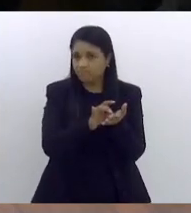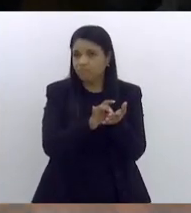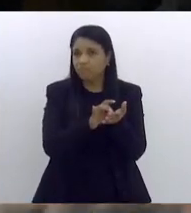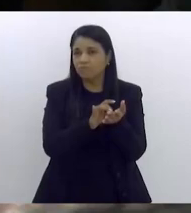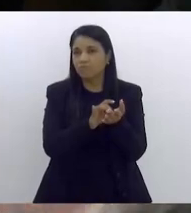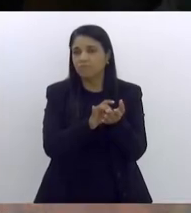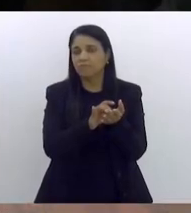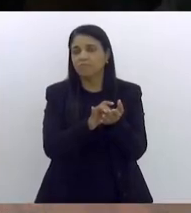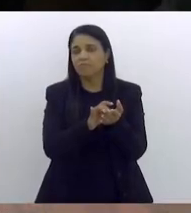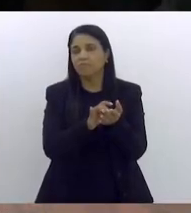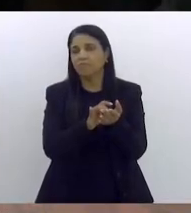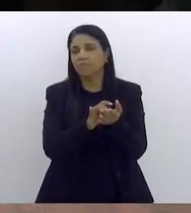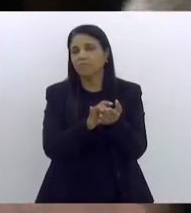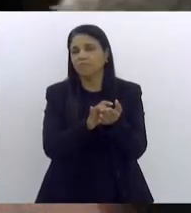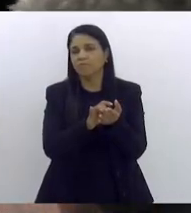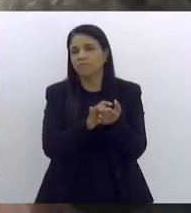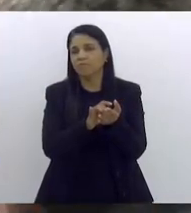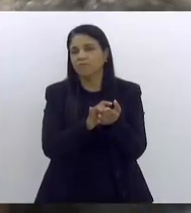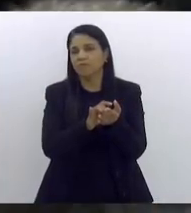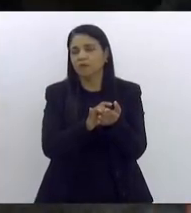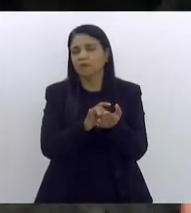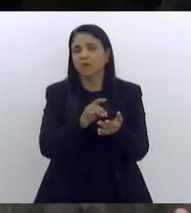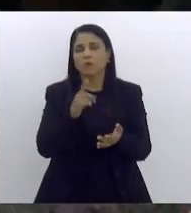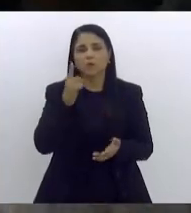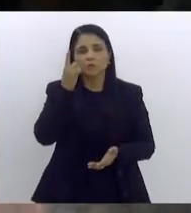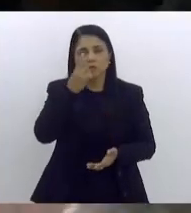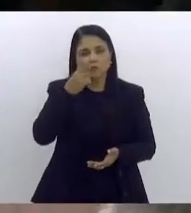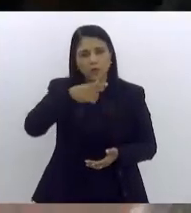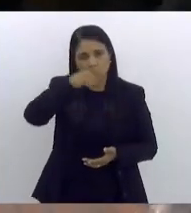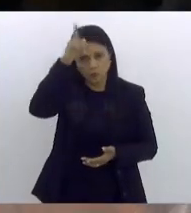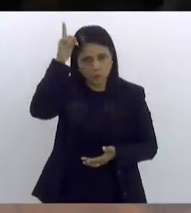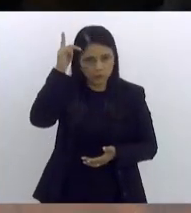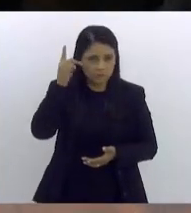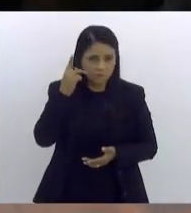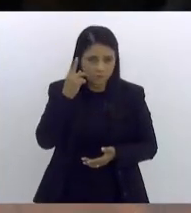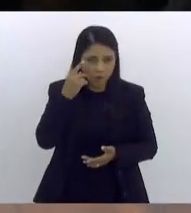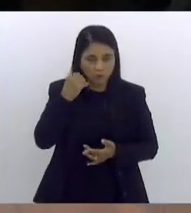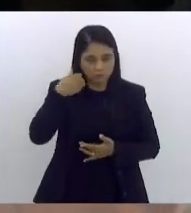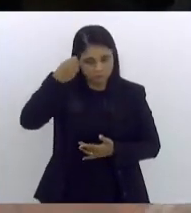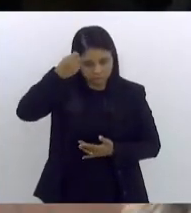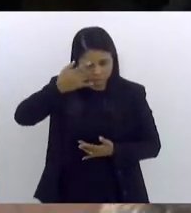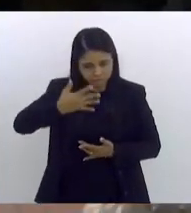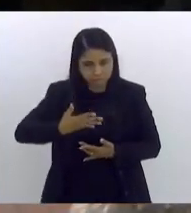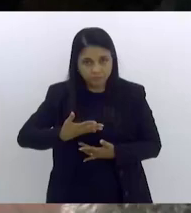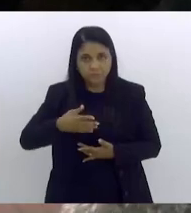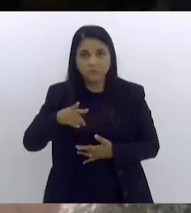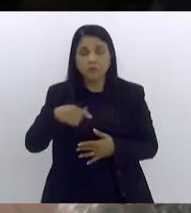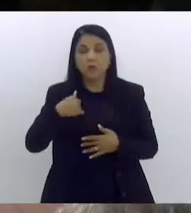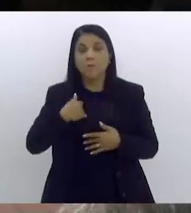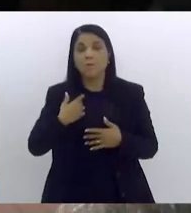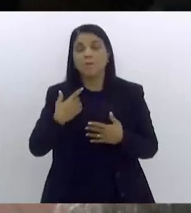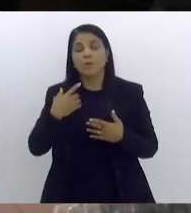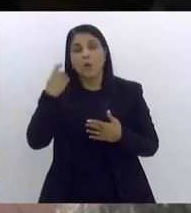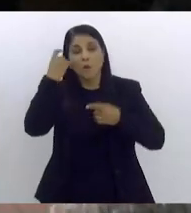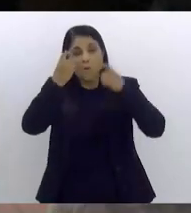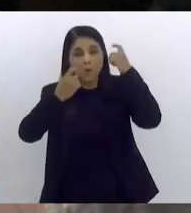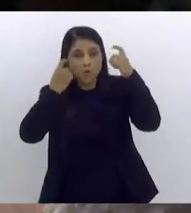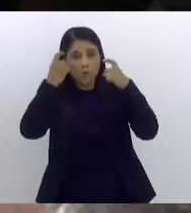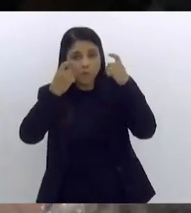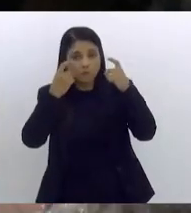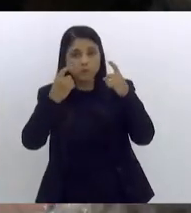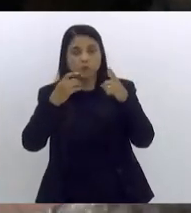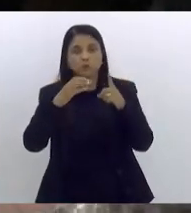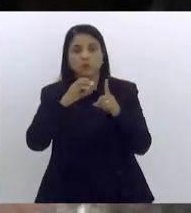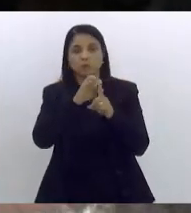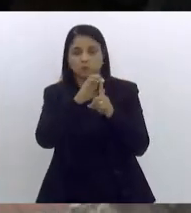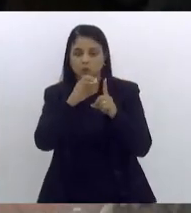baseado no que o deputado Luiz Paulo falou, a minha preocupação do culto fúnebre